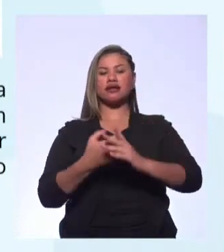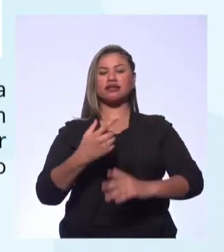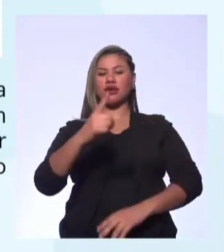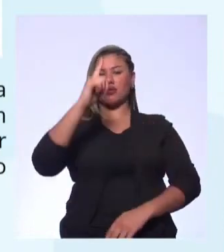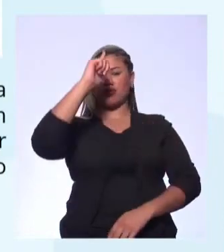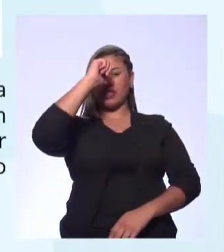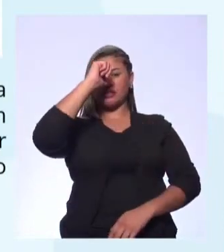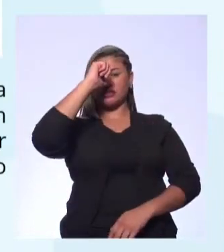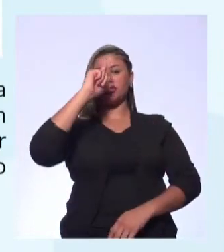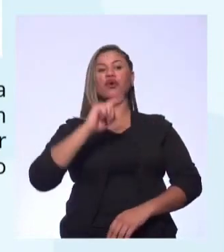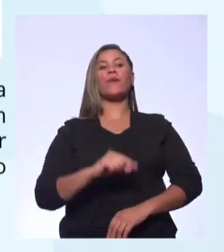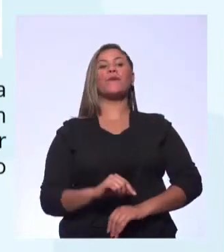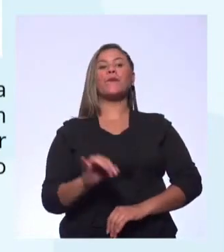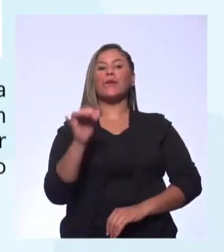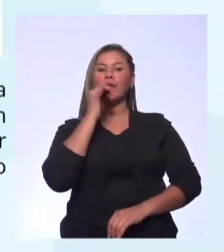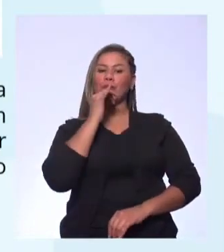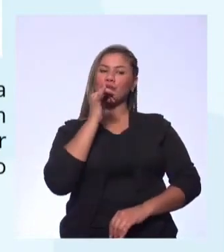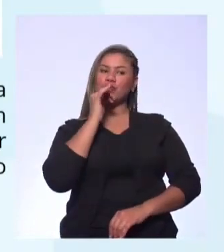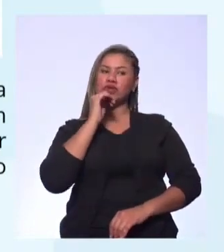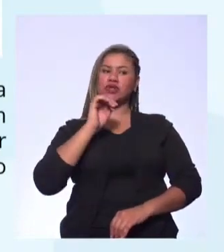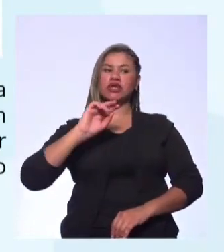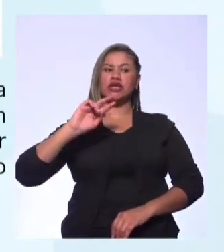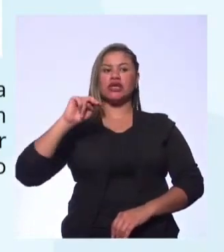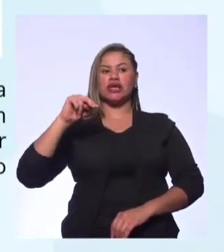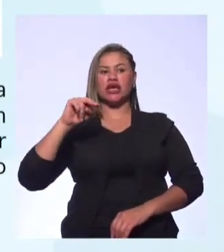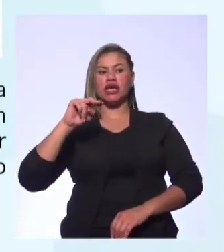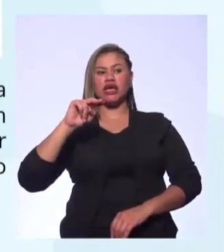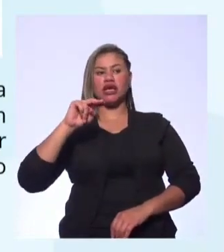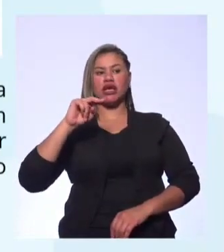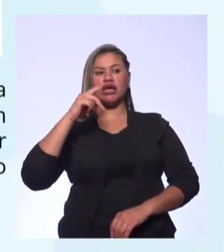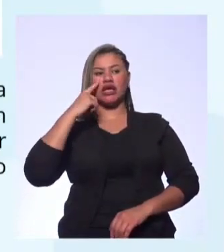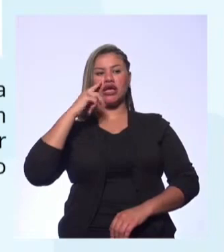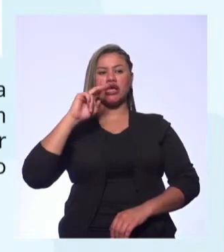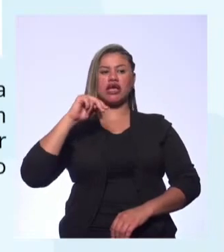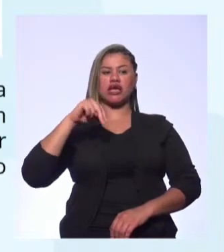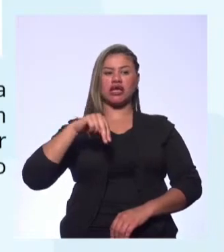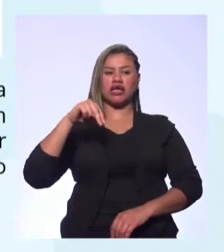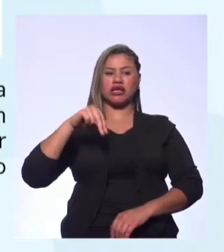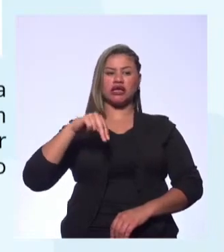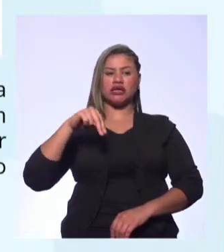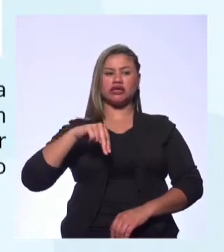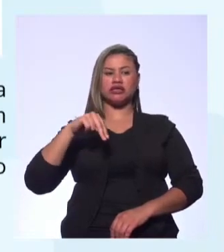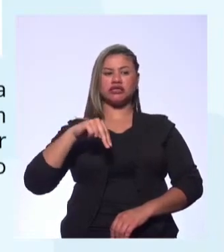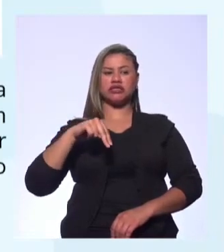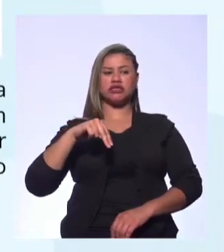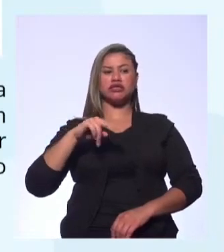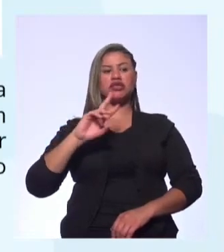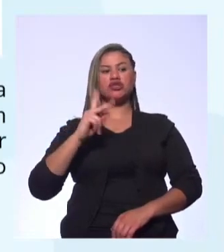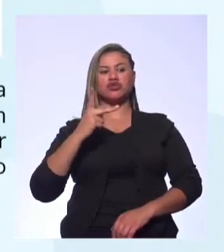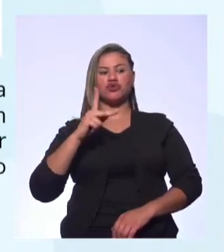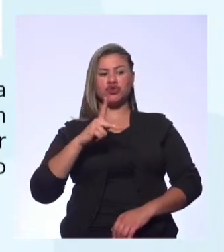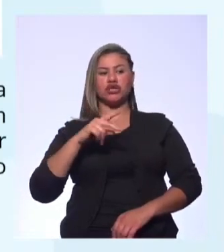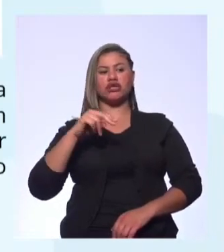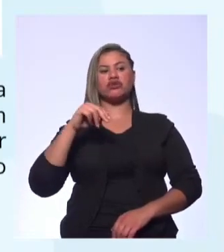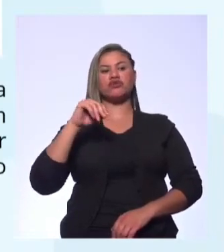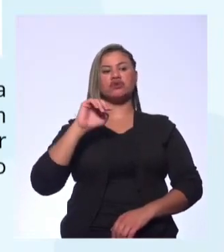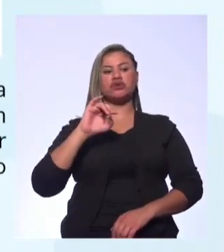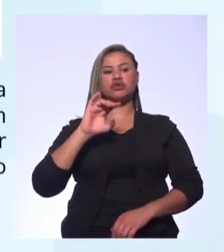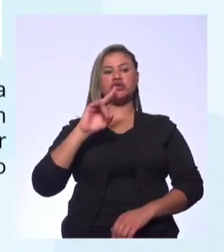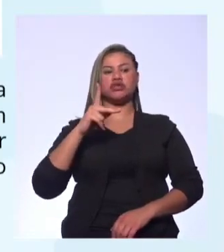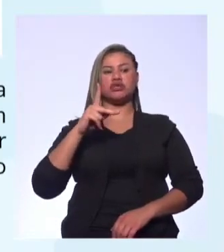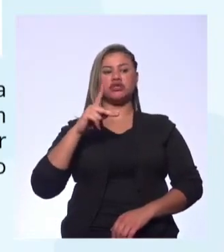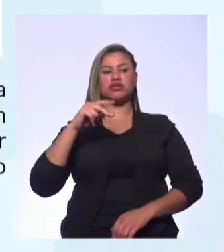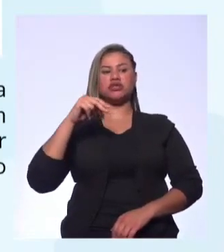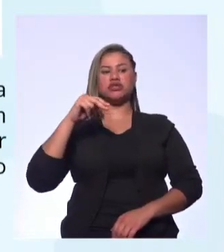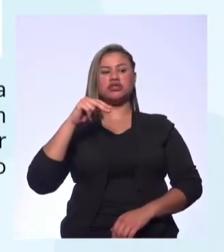nitrogênio N, o hidrogênio H, o sódio, como o nome dele era nátrium, não sódio, né, em português, e usamos